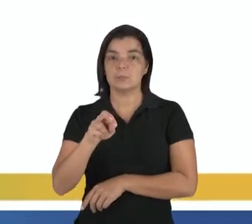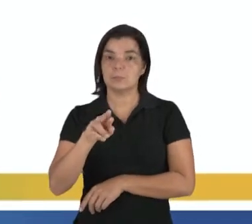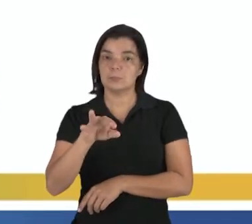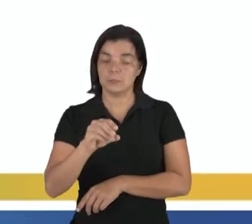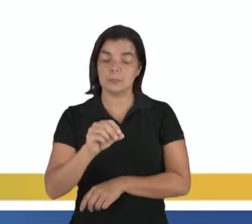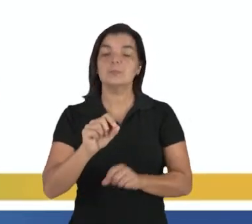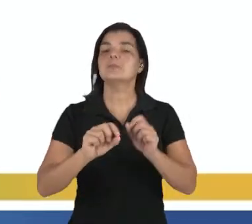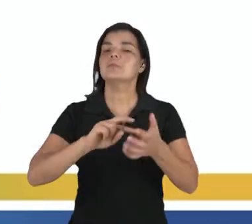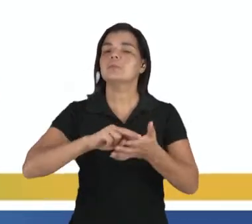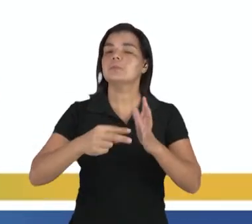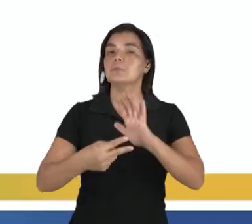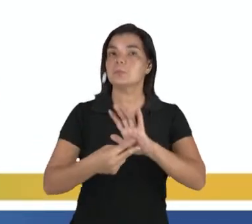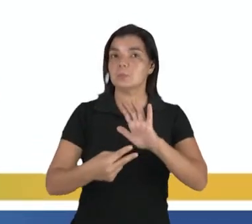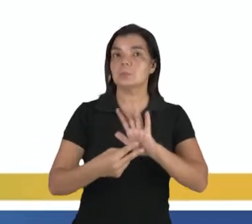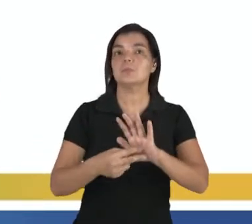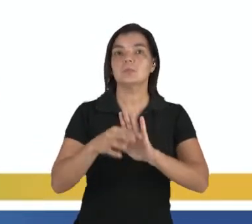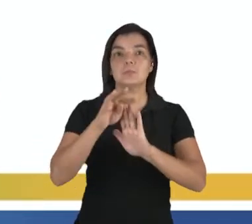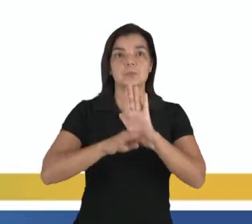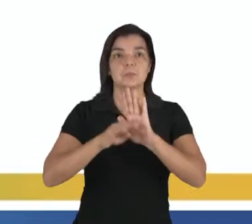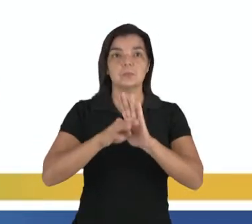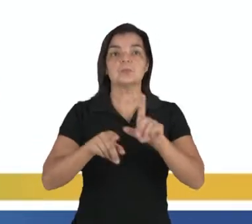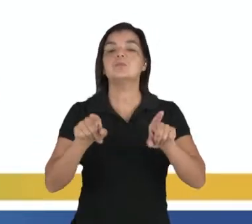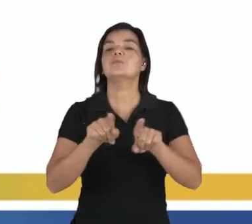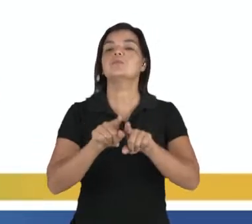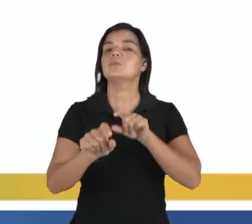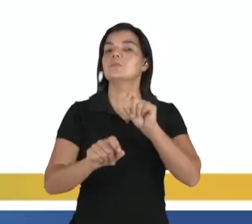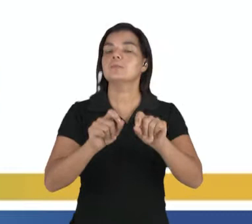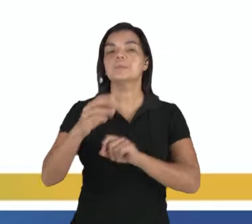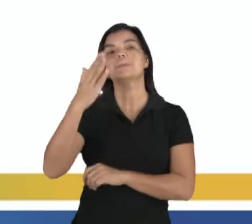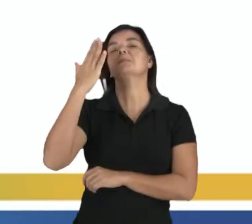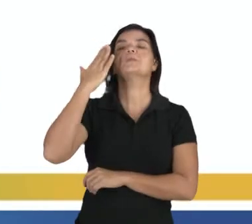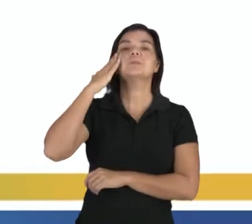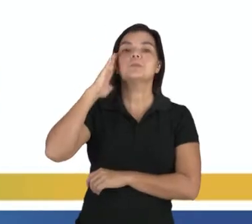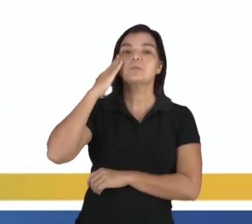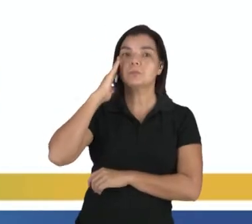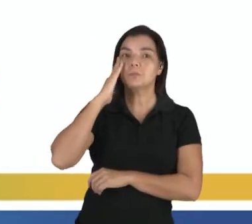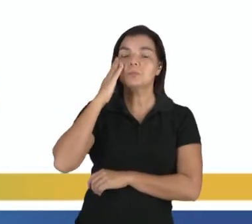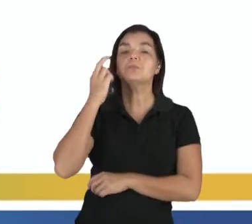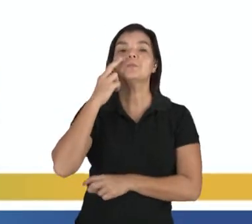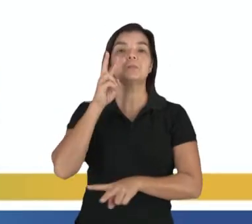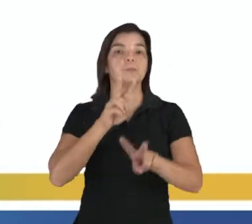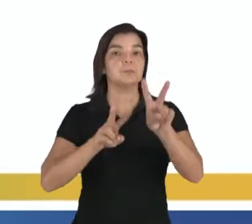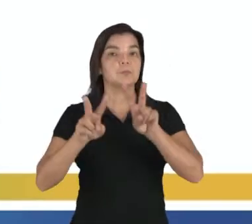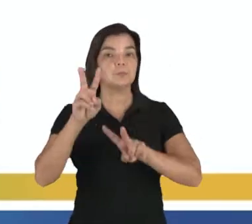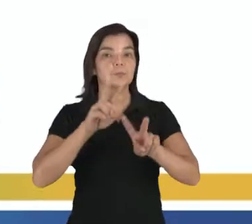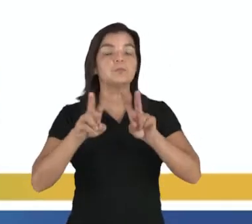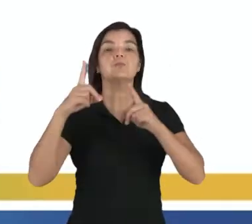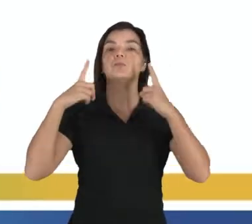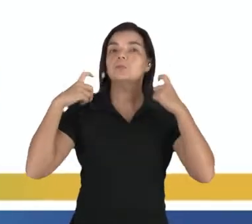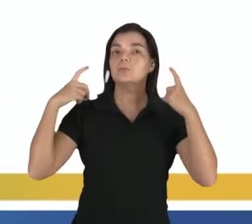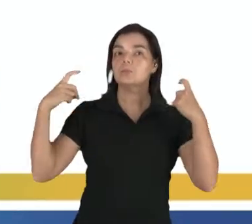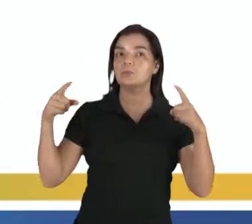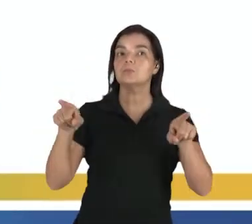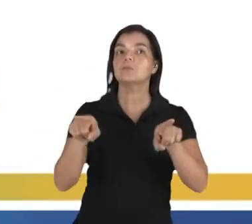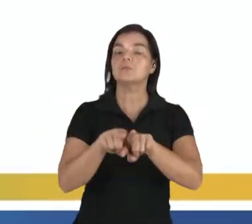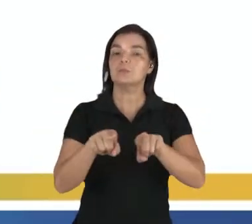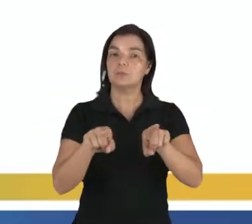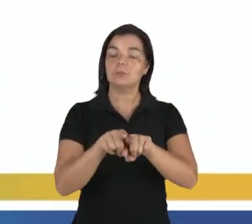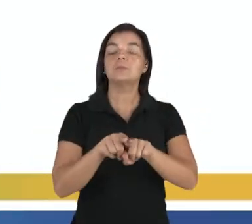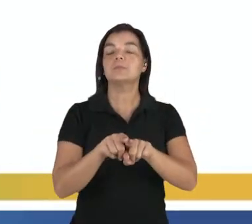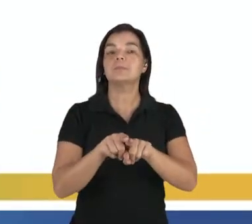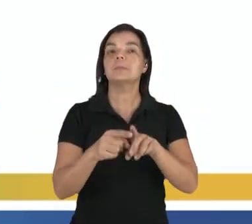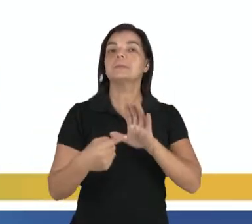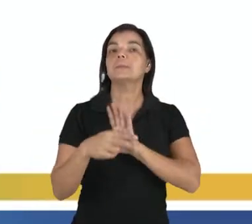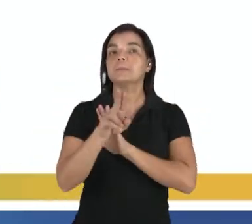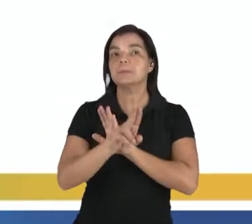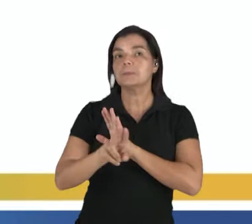que os textos nos trazem é a interpretação dos recursos visuais, sonoros e semânticos que foram utilizados